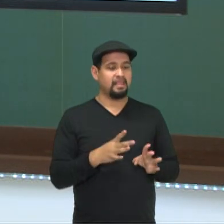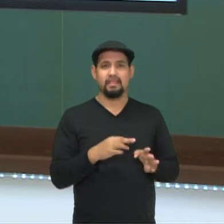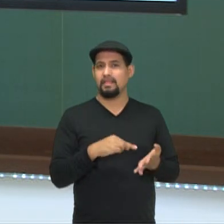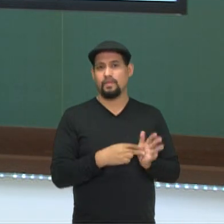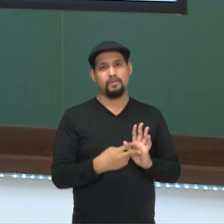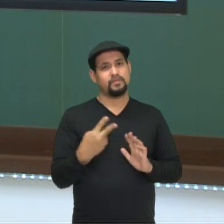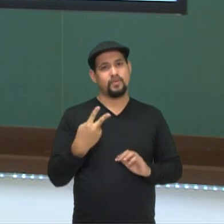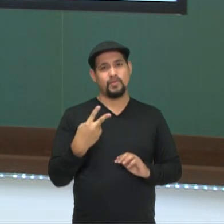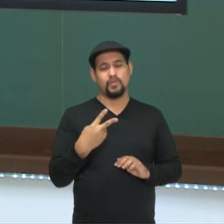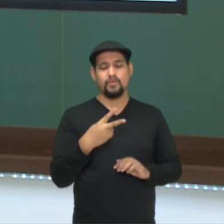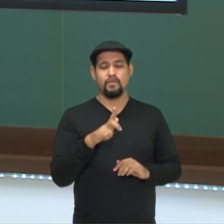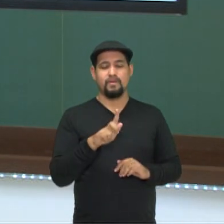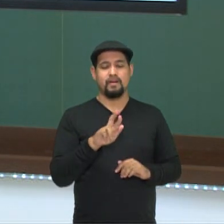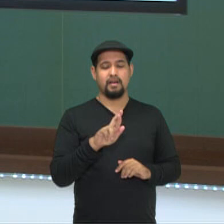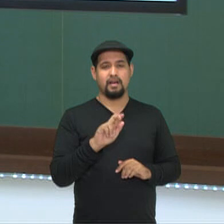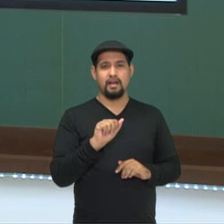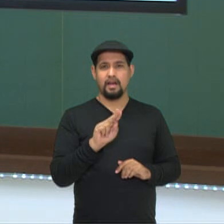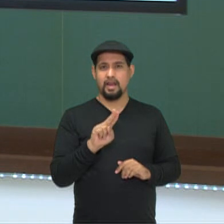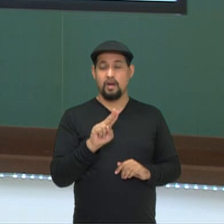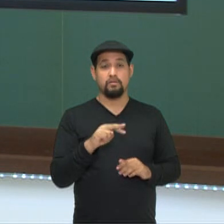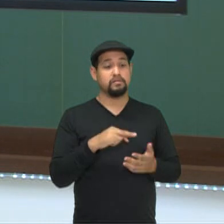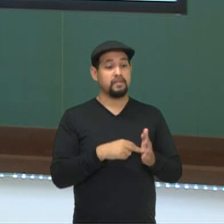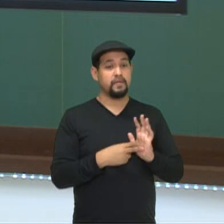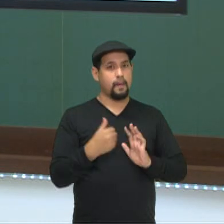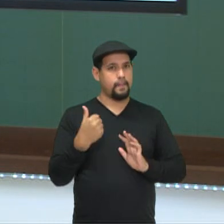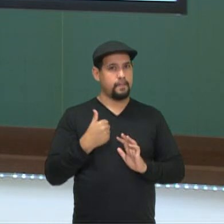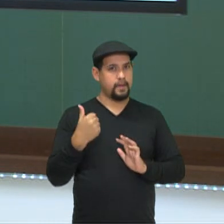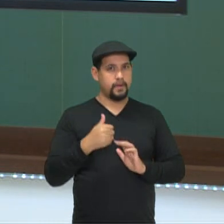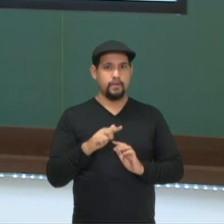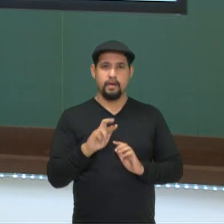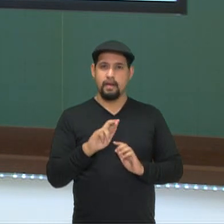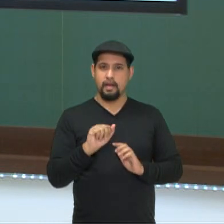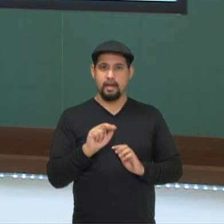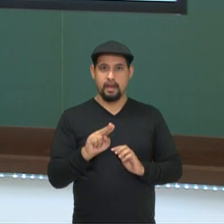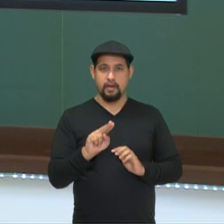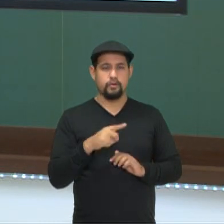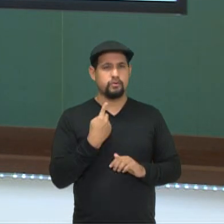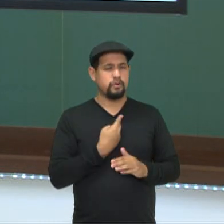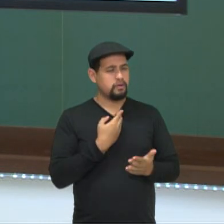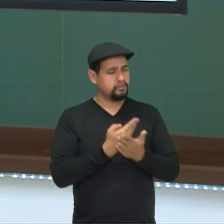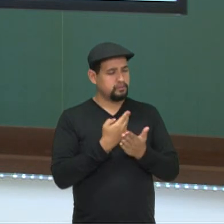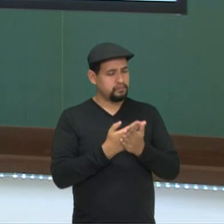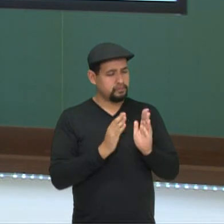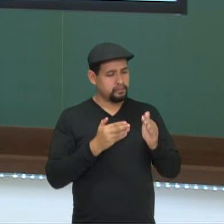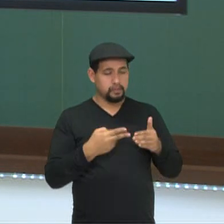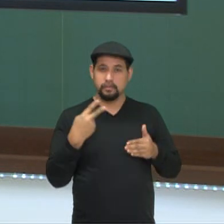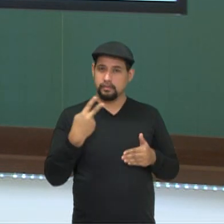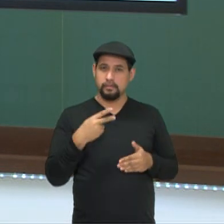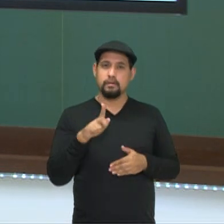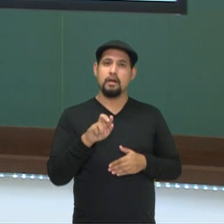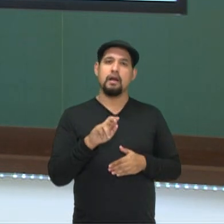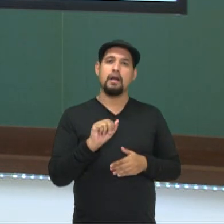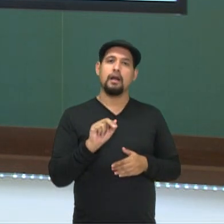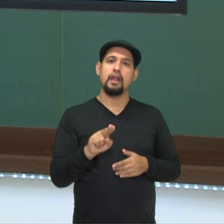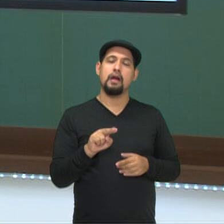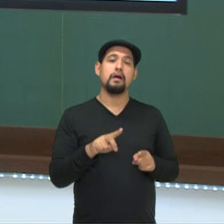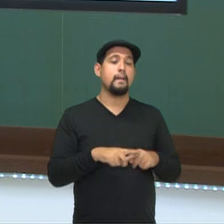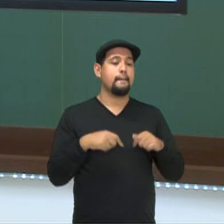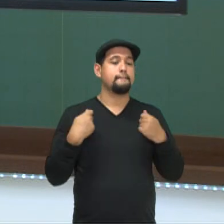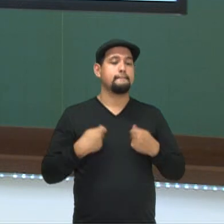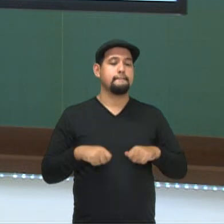uma equação de segundo grau passa a ser uma equação do primeiro daí O que é esse o nosso estudo sobre equação do segundo grau